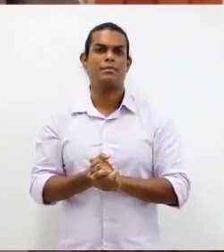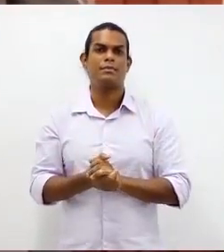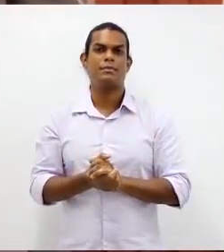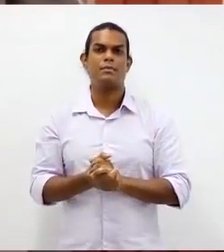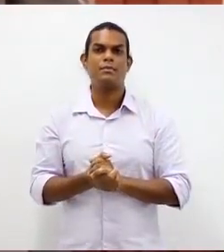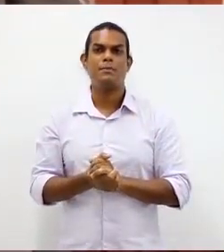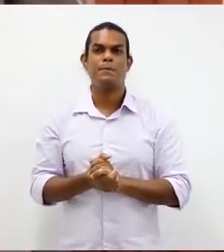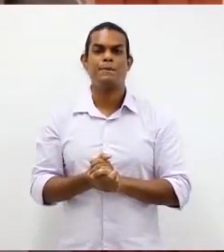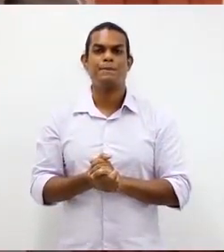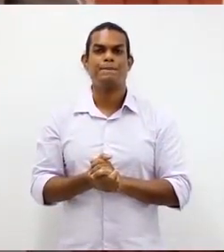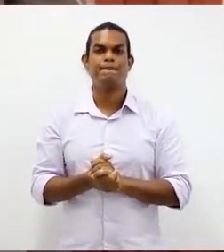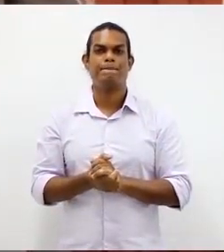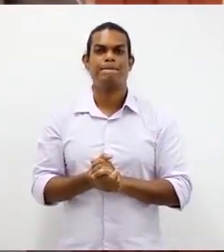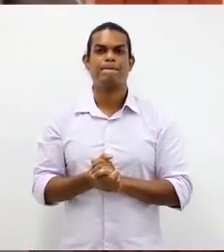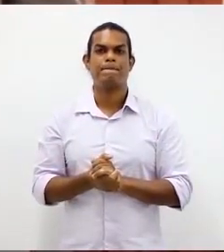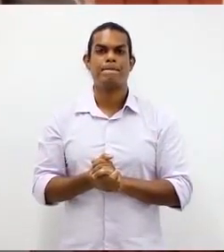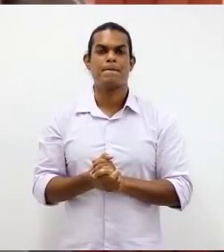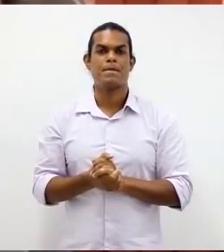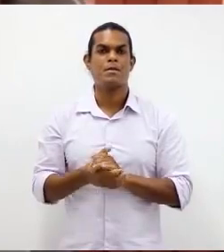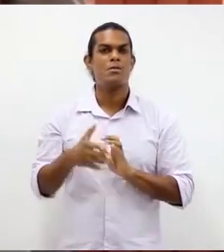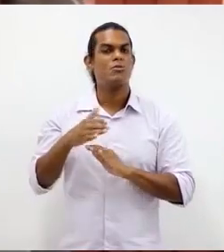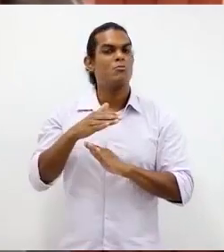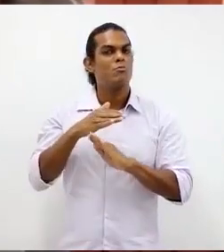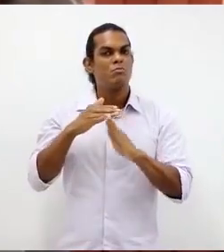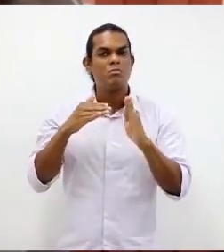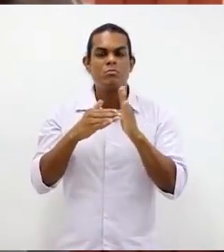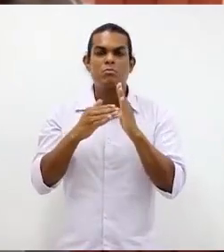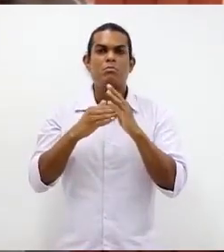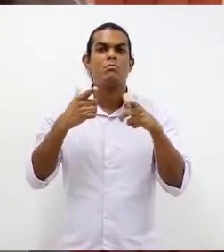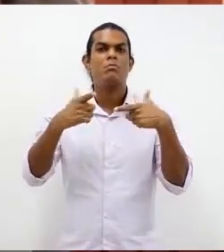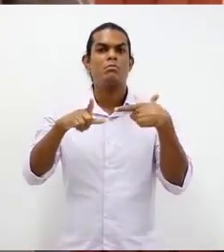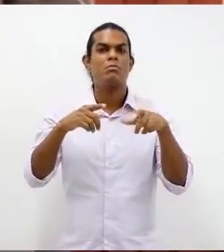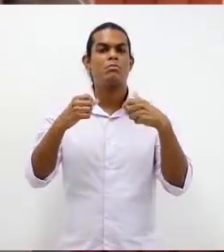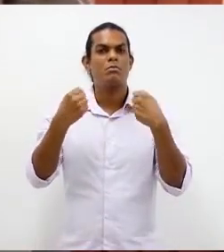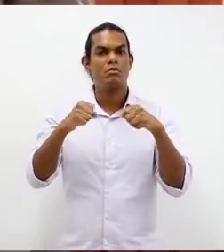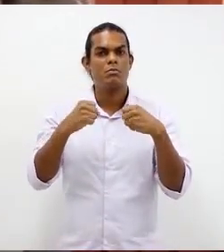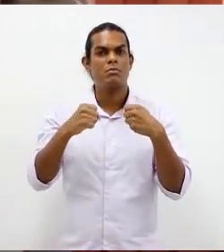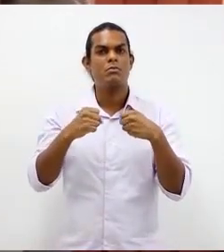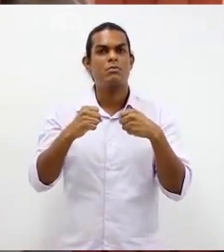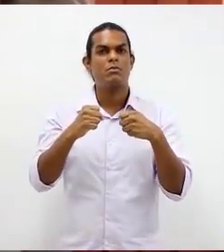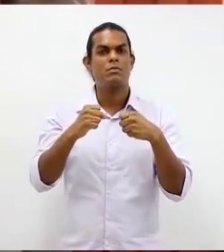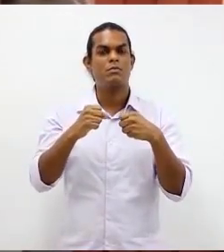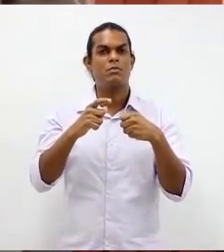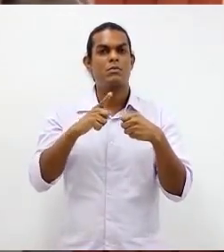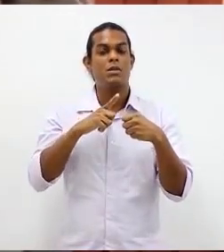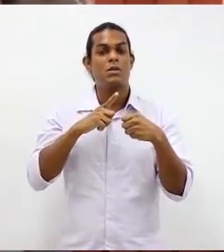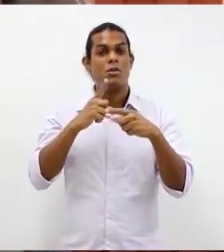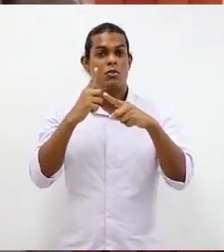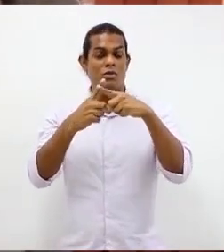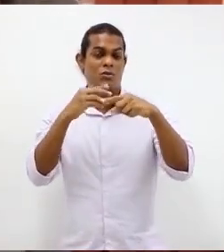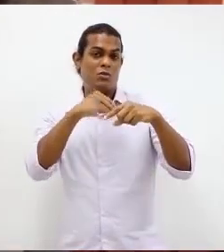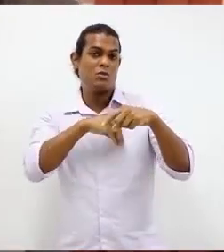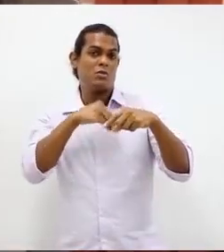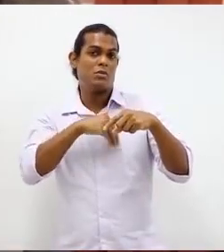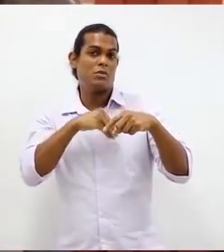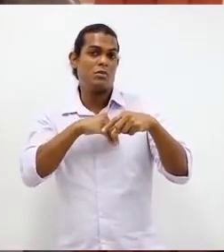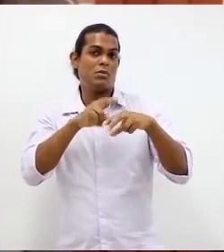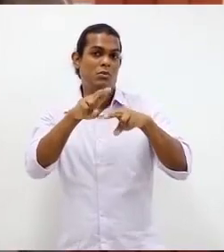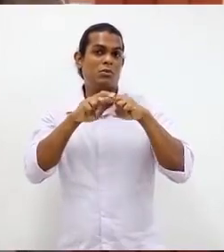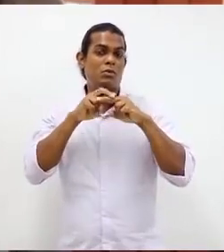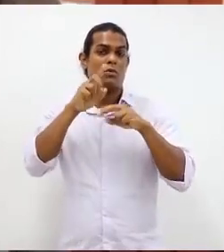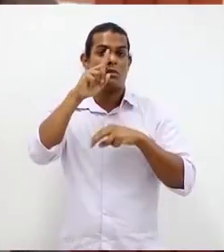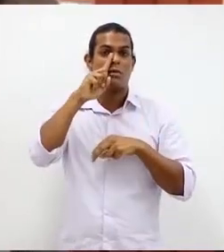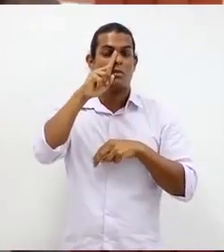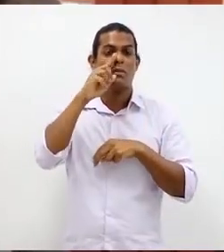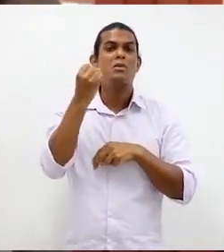do ramo da indústria tem o direito de percepção do adicional de periculosidade. E quanto é esse adicional?